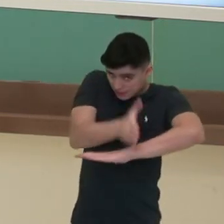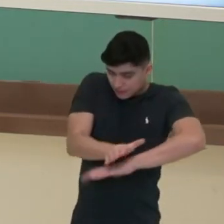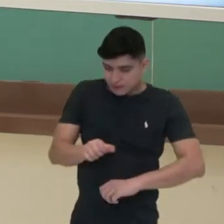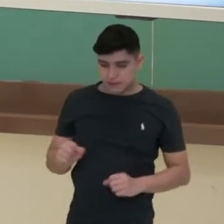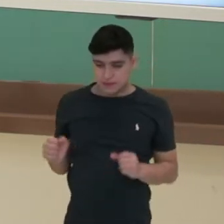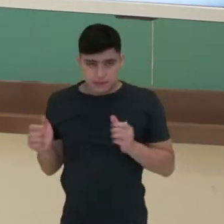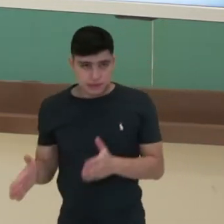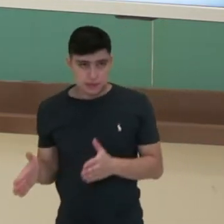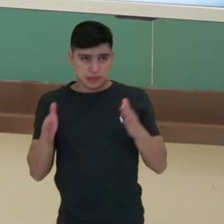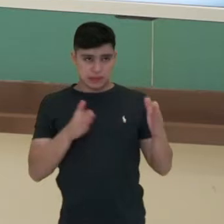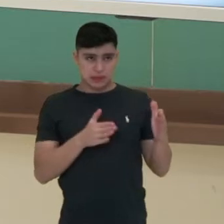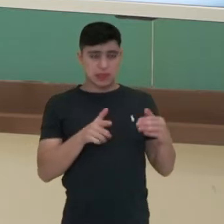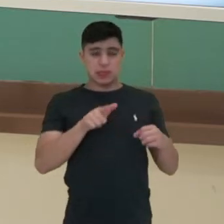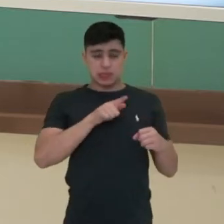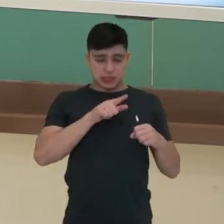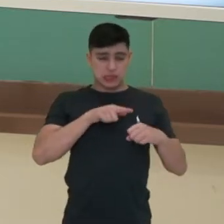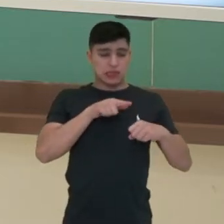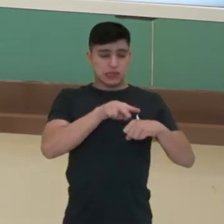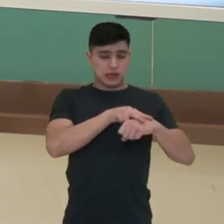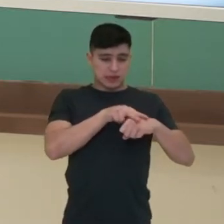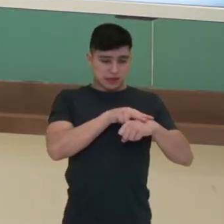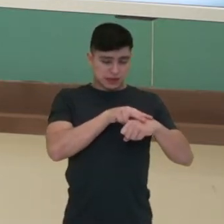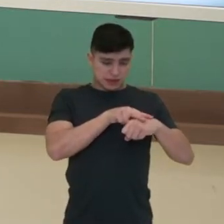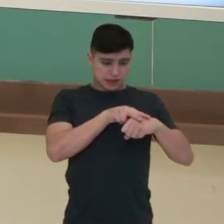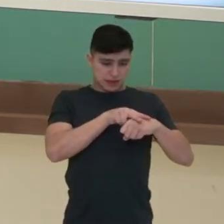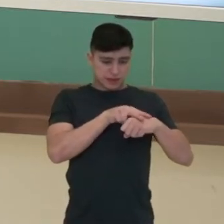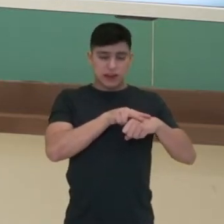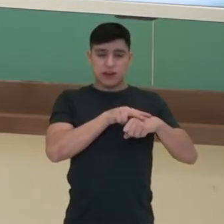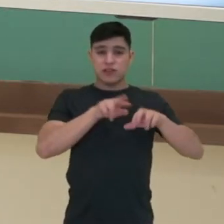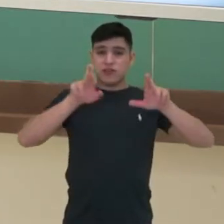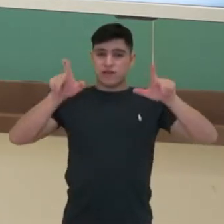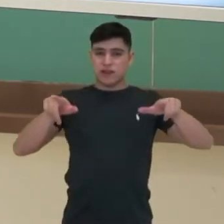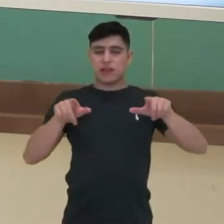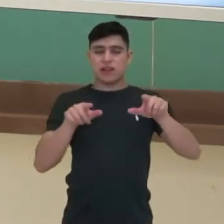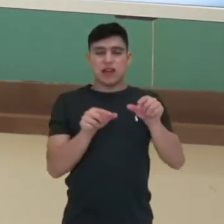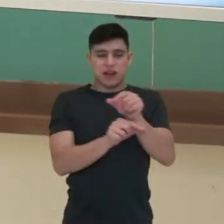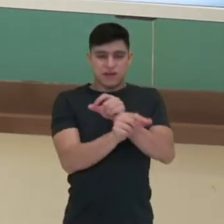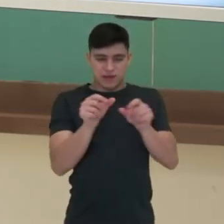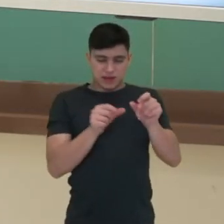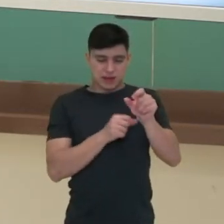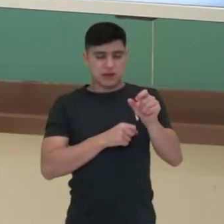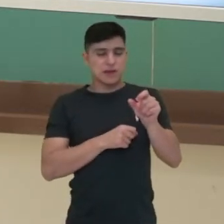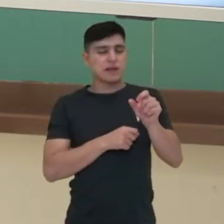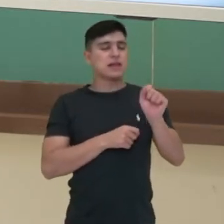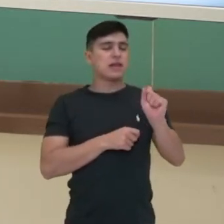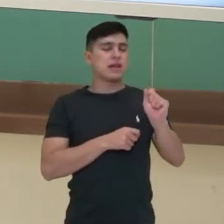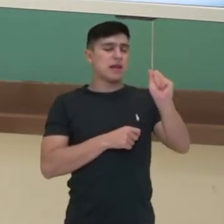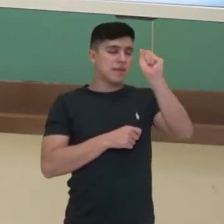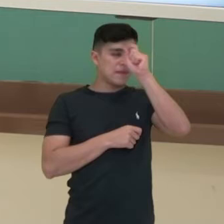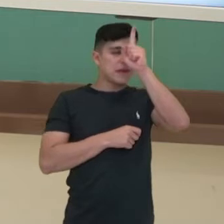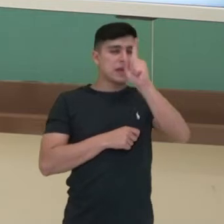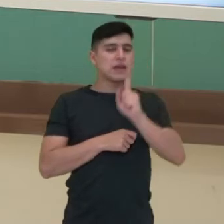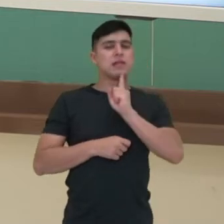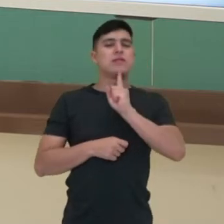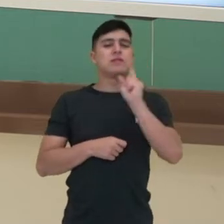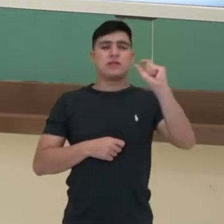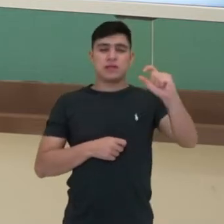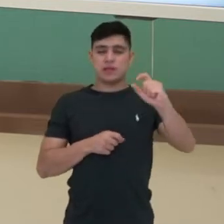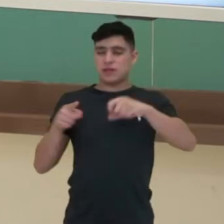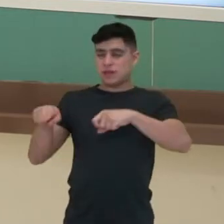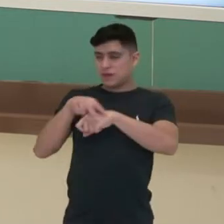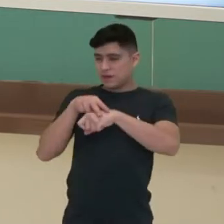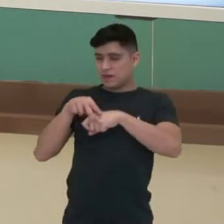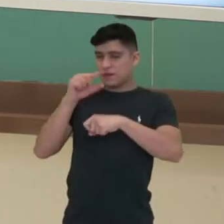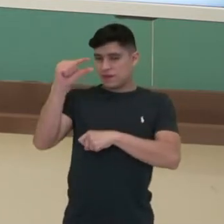duas linhagens de ervilhas com sementes amarelas e lisas, heterozigotas, Vzão, Vzinho, Rzinho, e outra